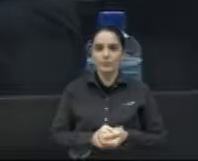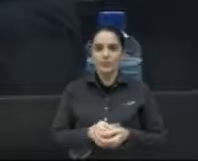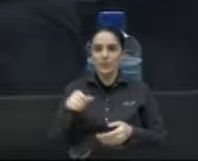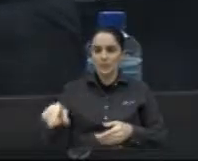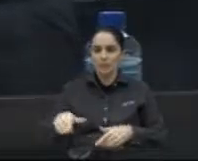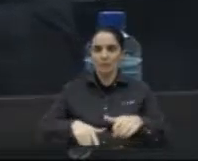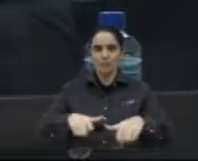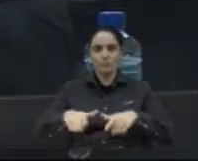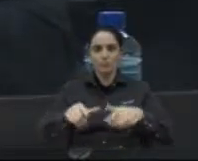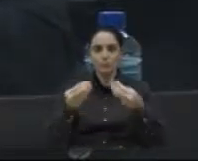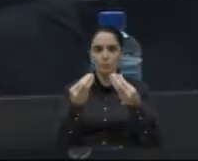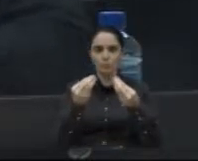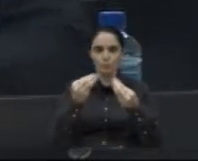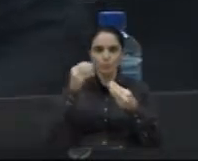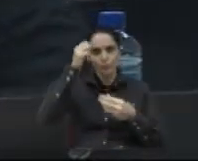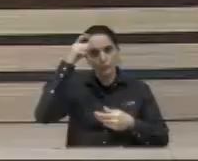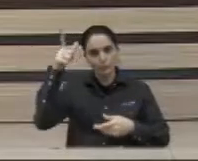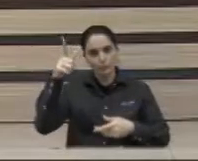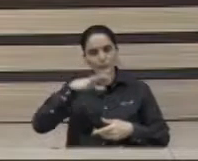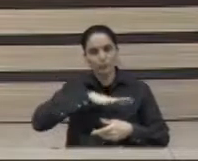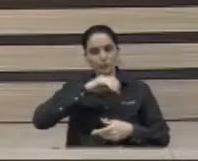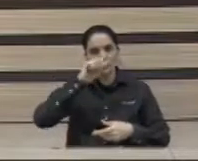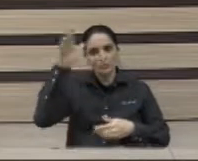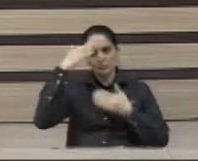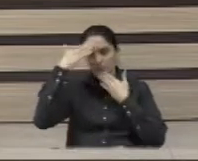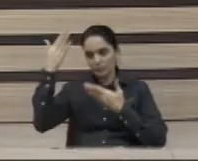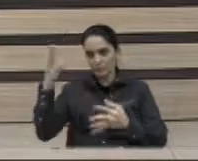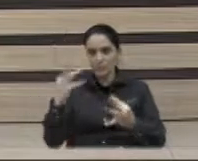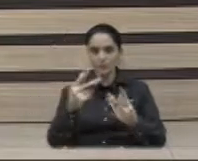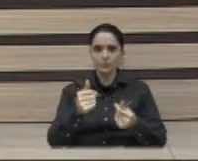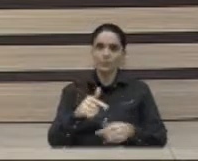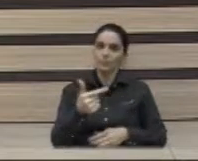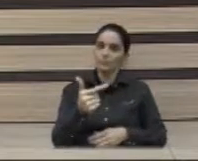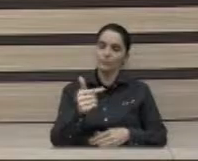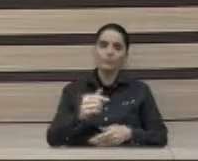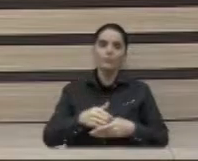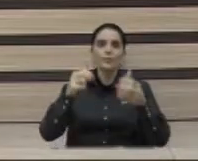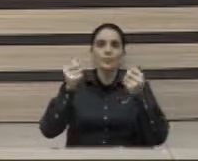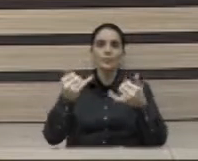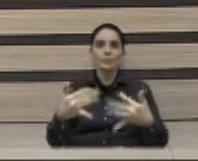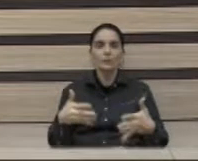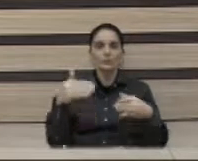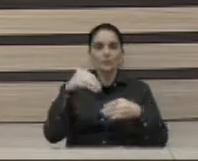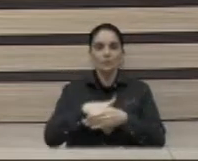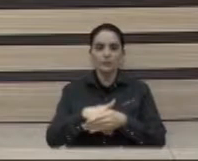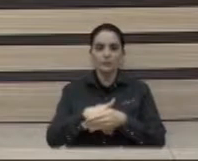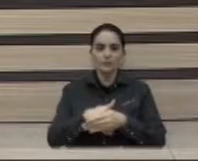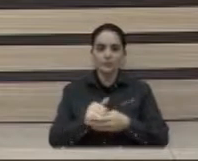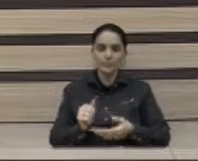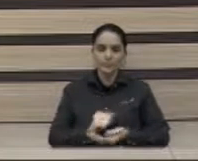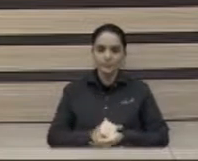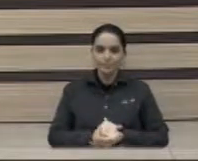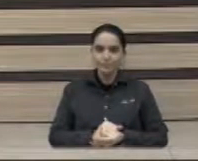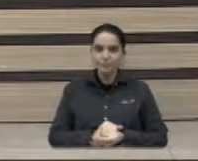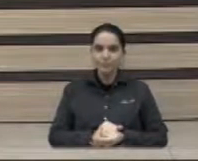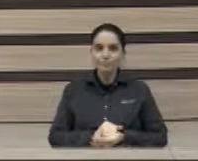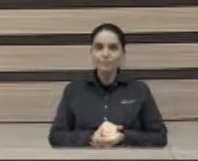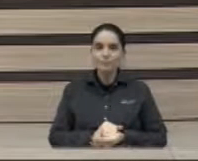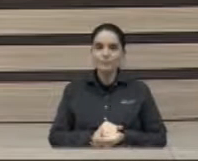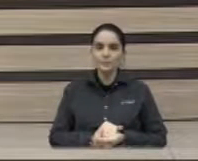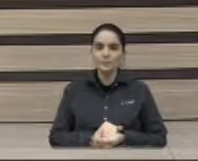da cidade. Obrigado a todos. Não havendo mais quem queira justificar, agora partimos para o